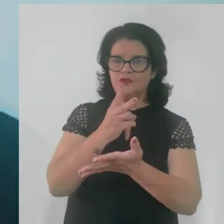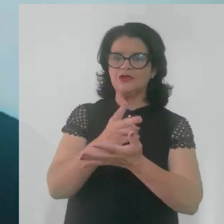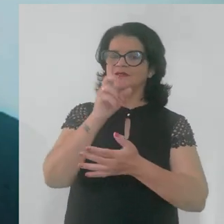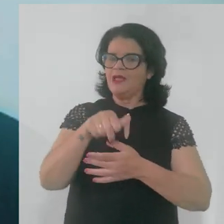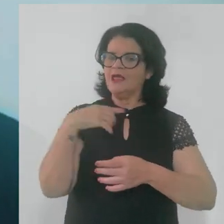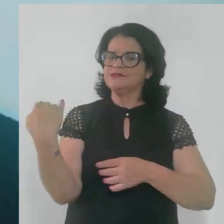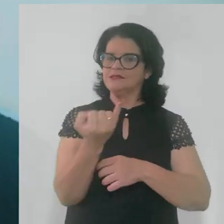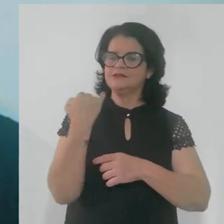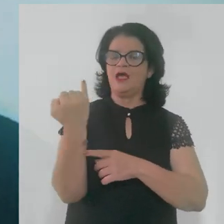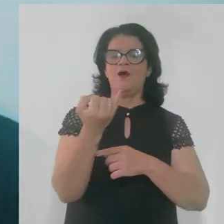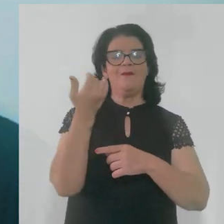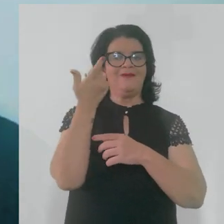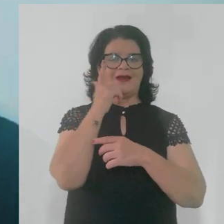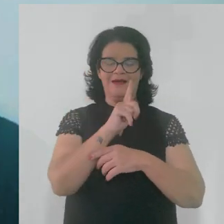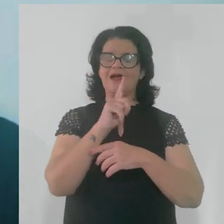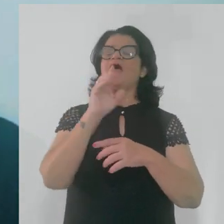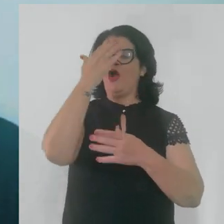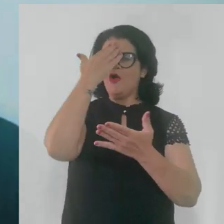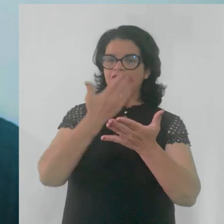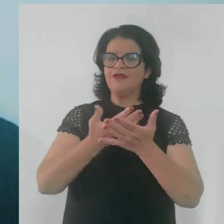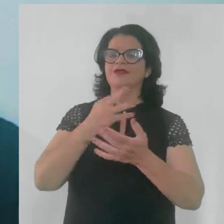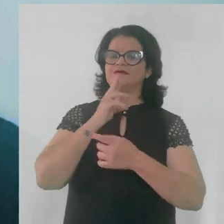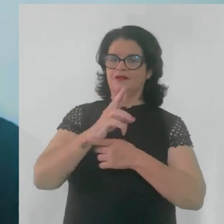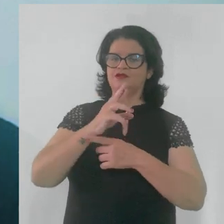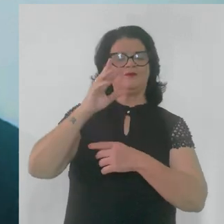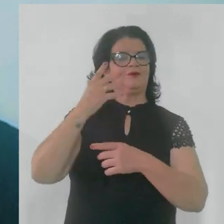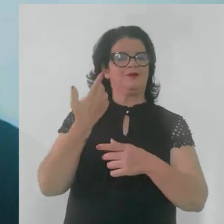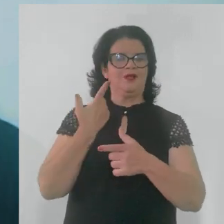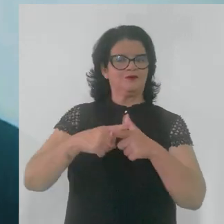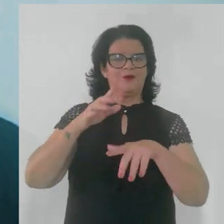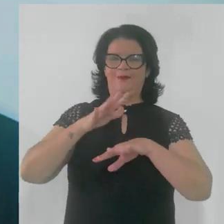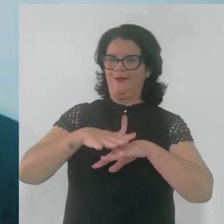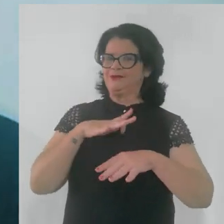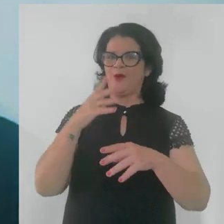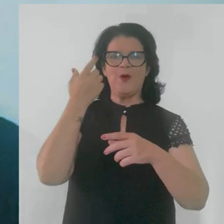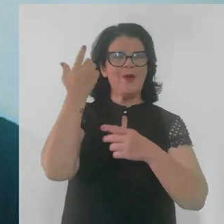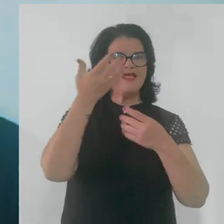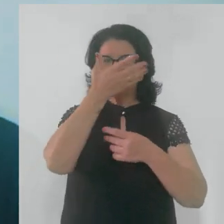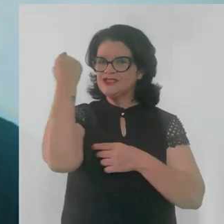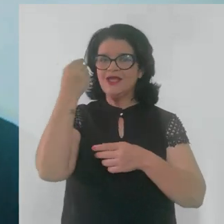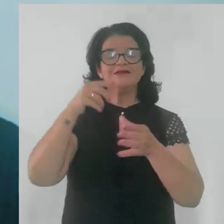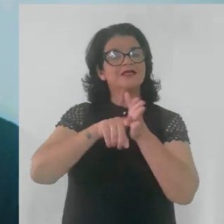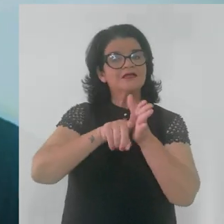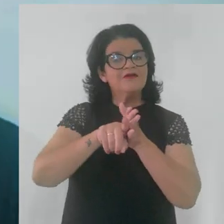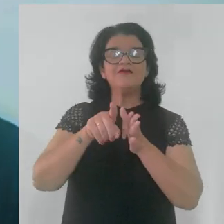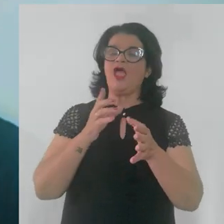prática constante é essencial para ganhar confiança na resolução de problemas. Não se esqueça de